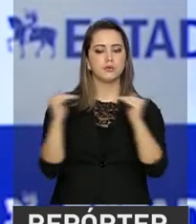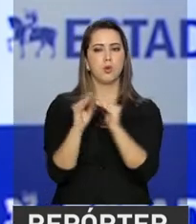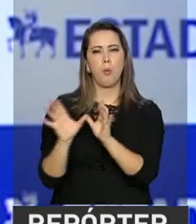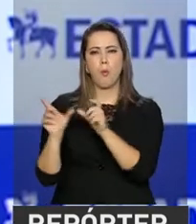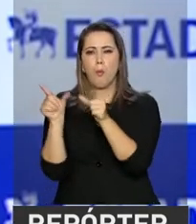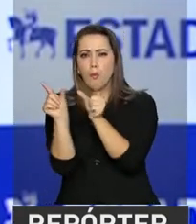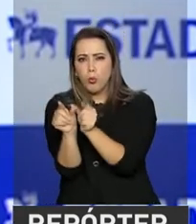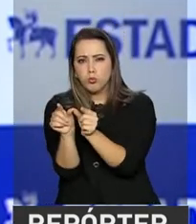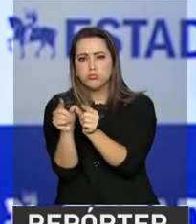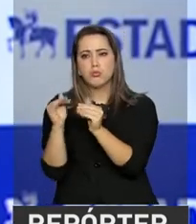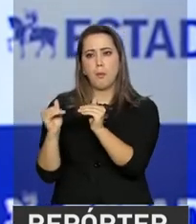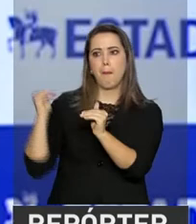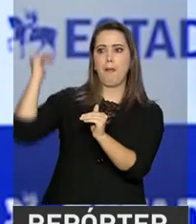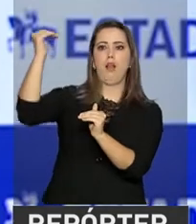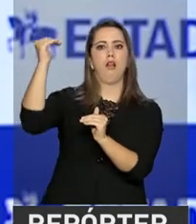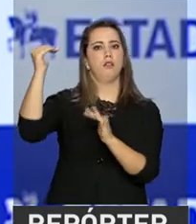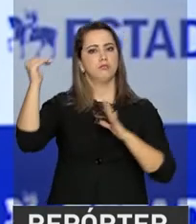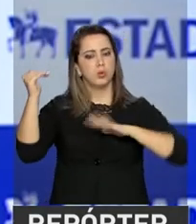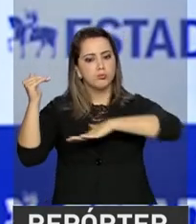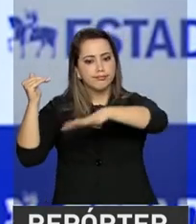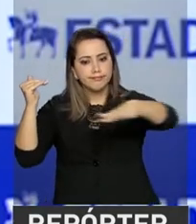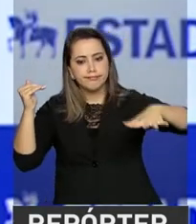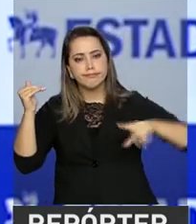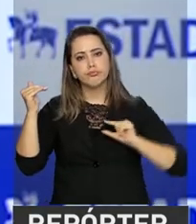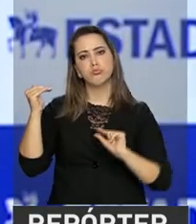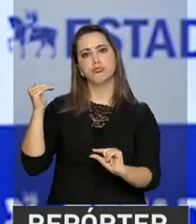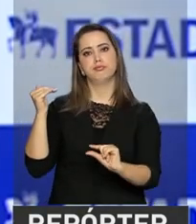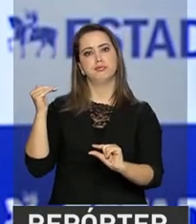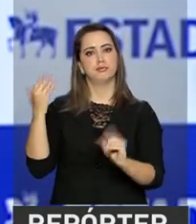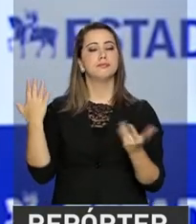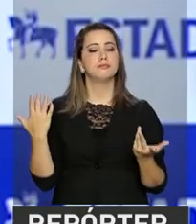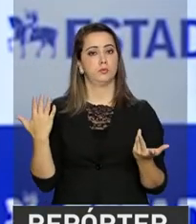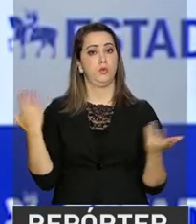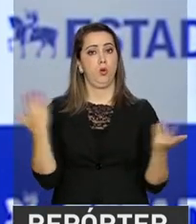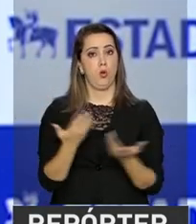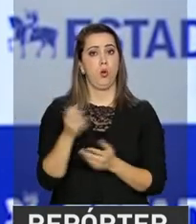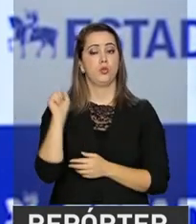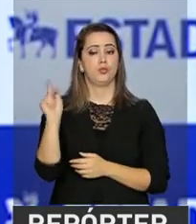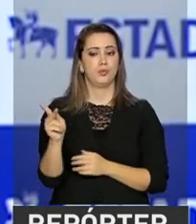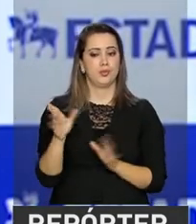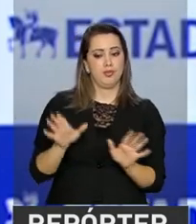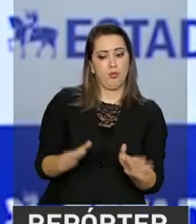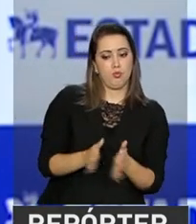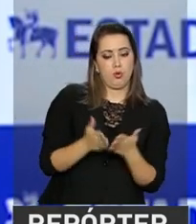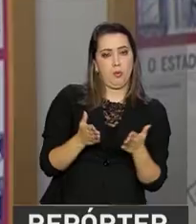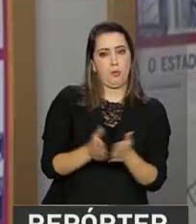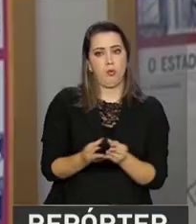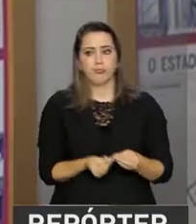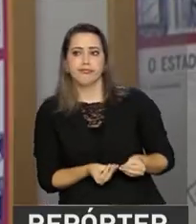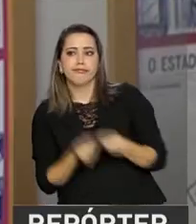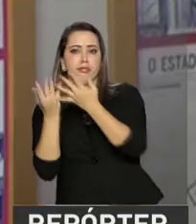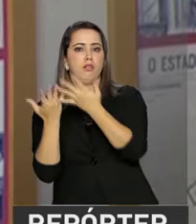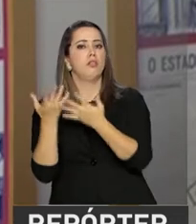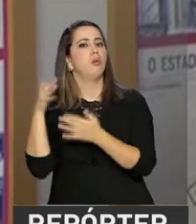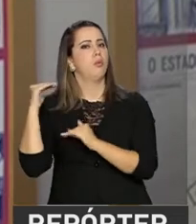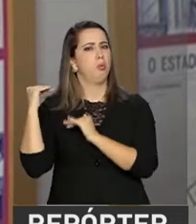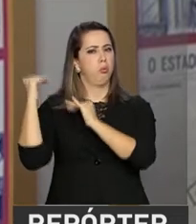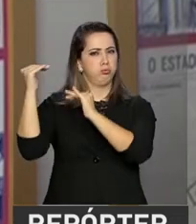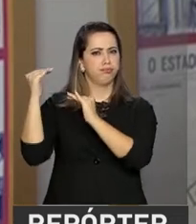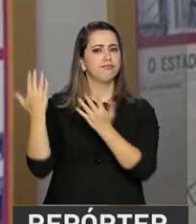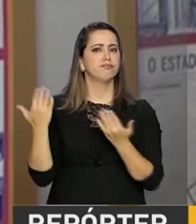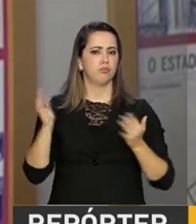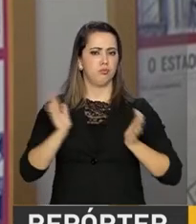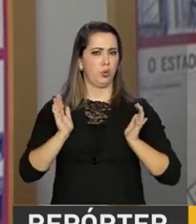tanto e muitos ganhar então pouco no brasil a previdência tira do pobre pra dar público a proposta de emenda à constituição